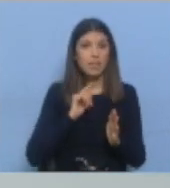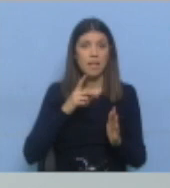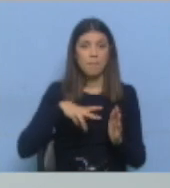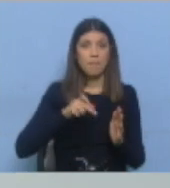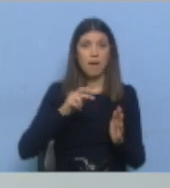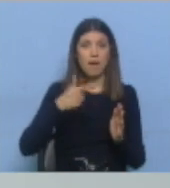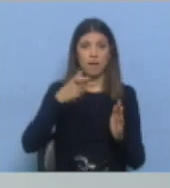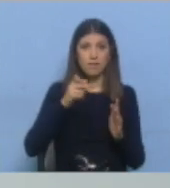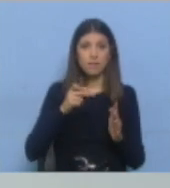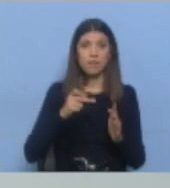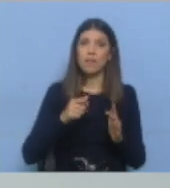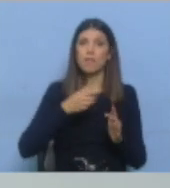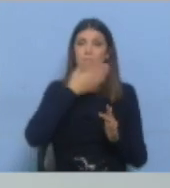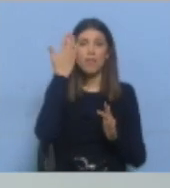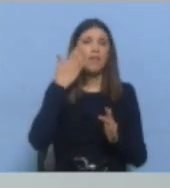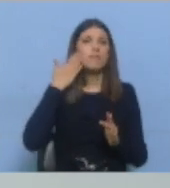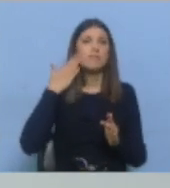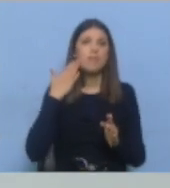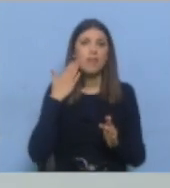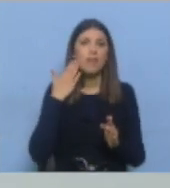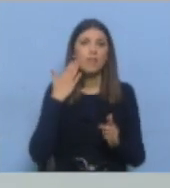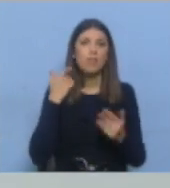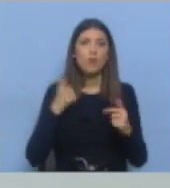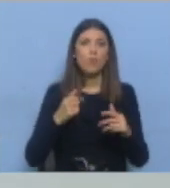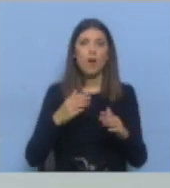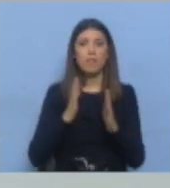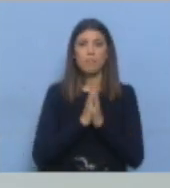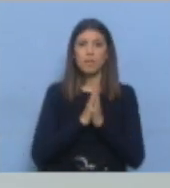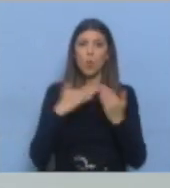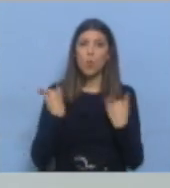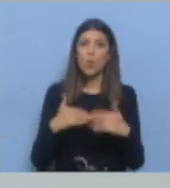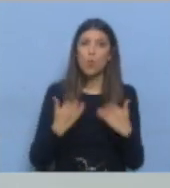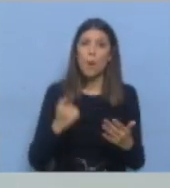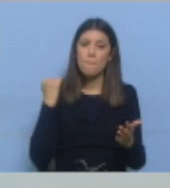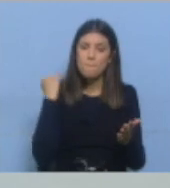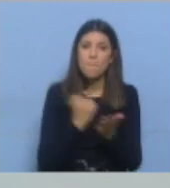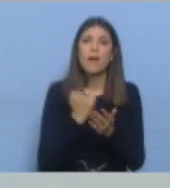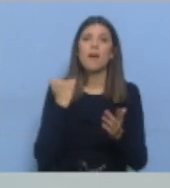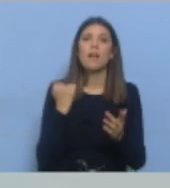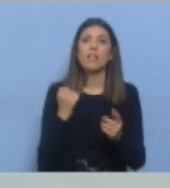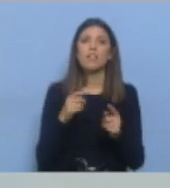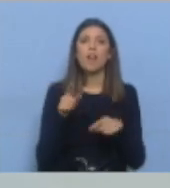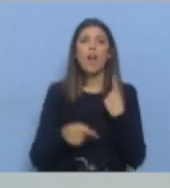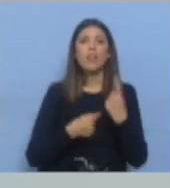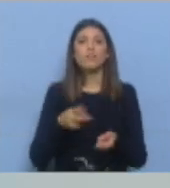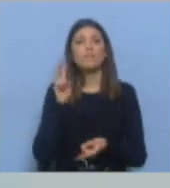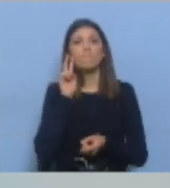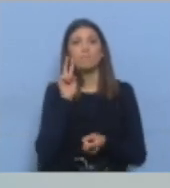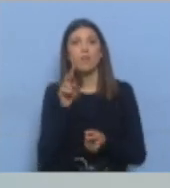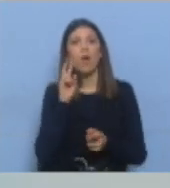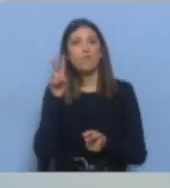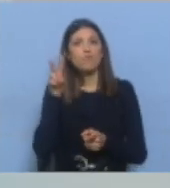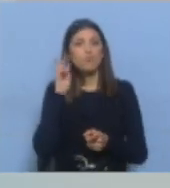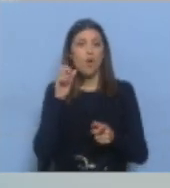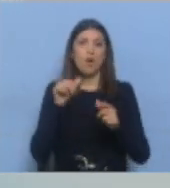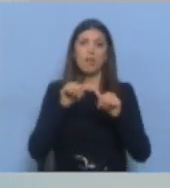têm sido muito marcantes, não é? E muito ricas. E eu às vezes olho para as homilias do Papa naquela ocasião e às